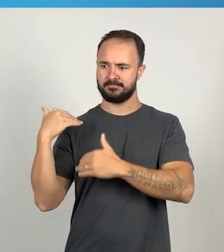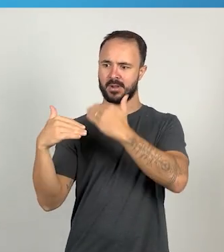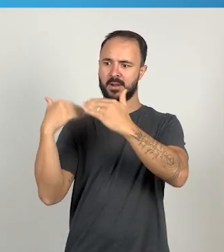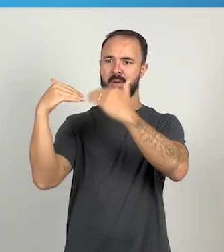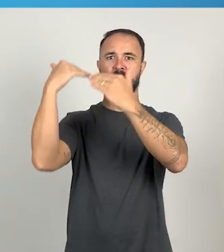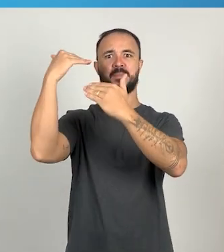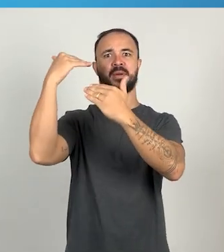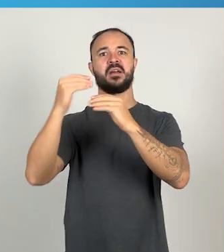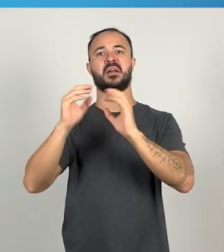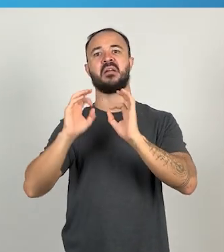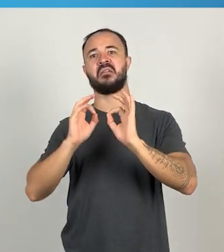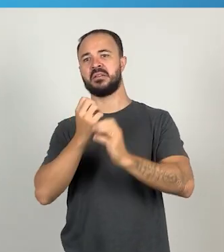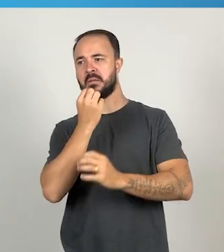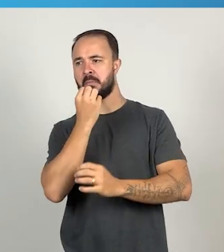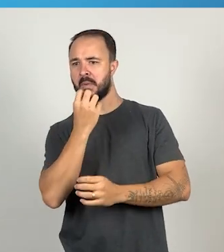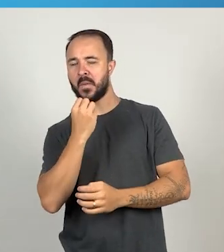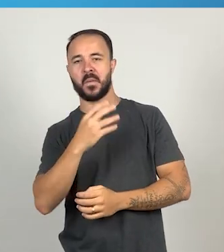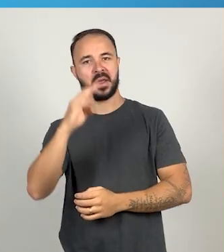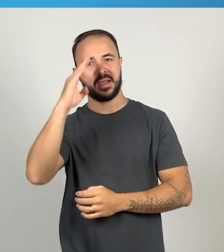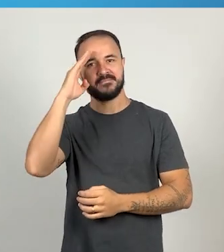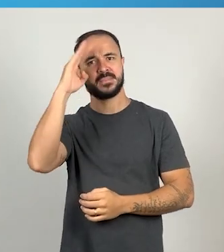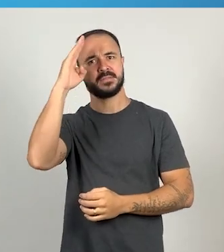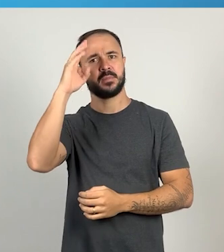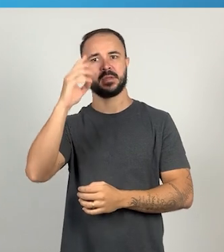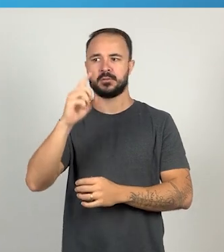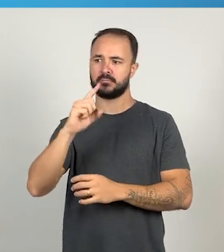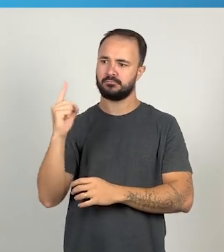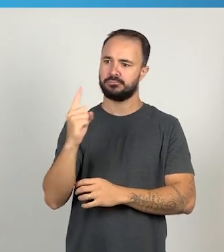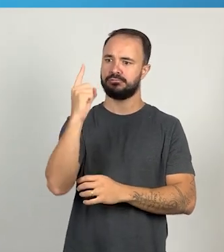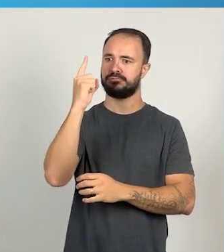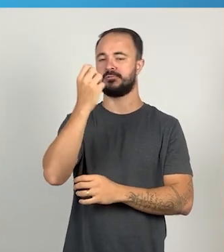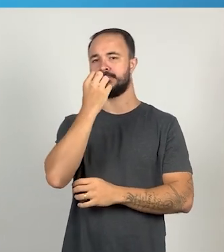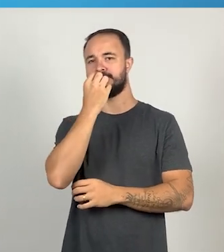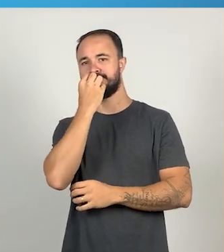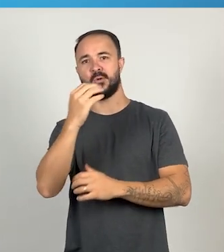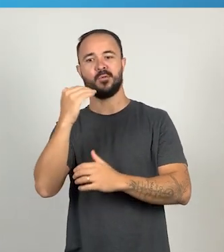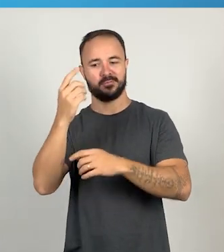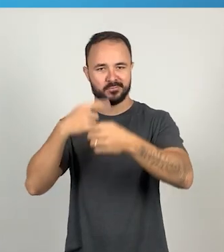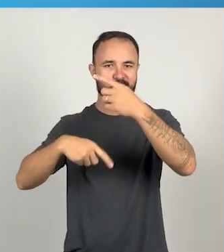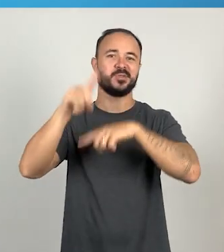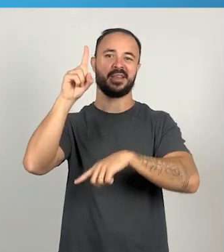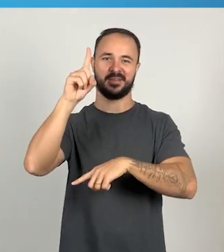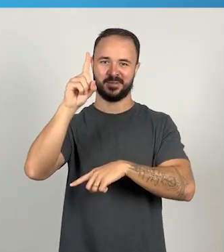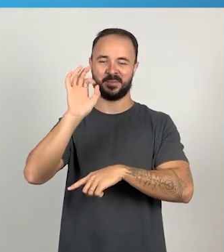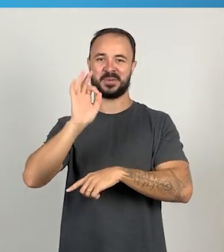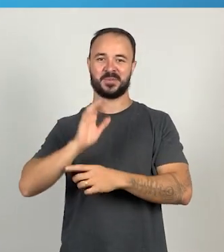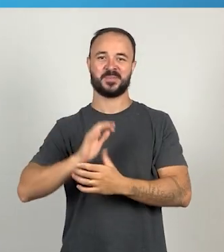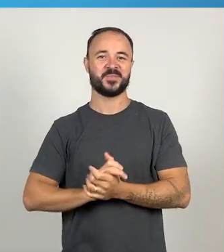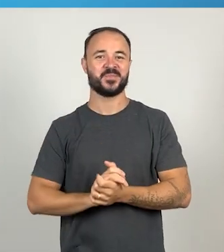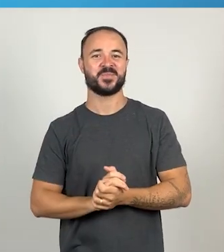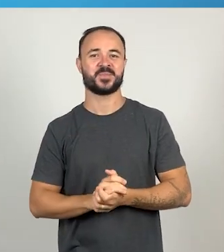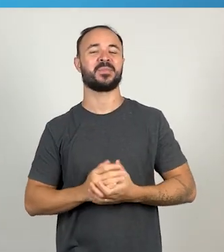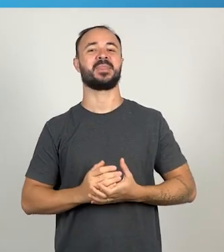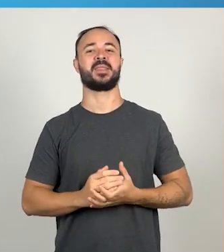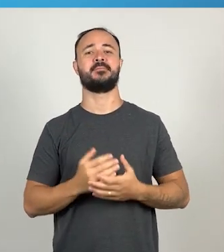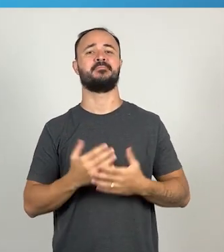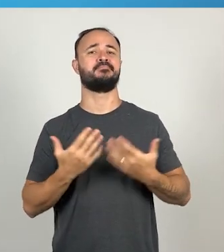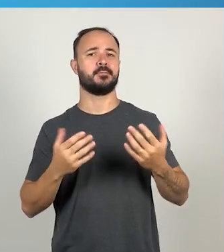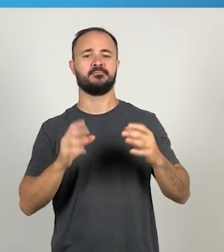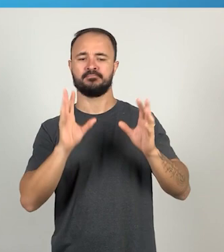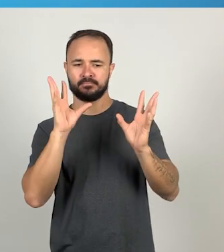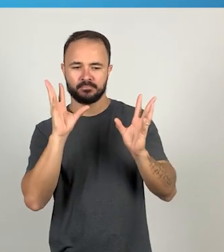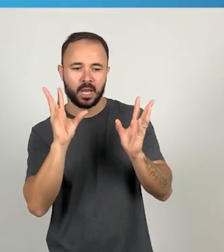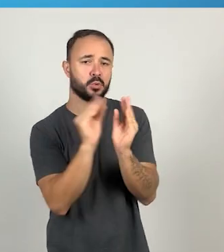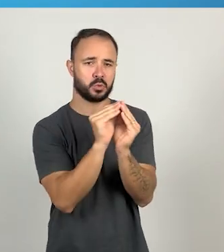né, verticalmente, principalmente, e também em outros aspectos. Então, olha só, a gente começa resumindo